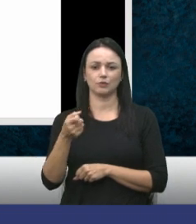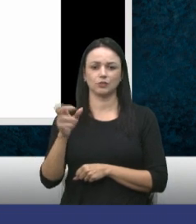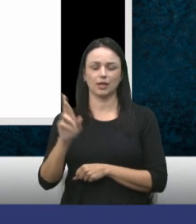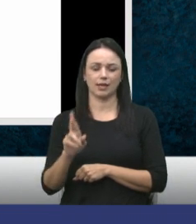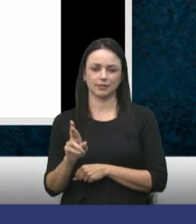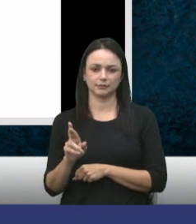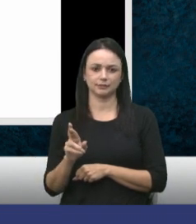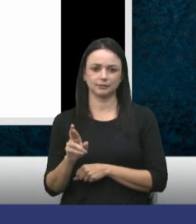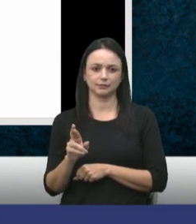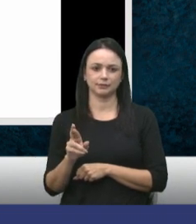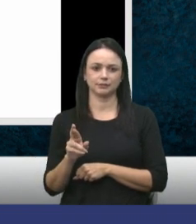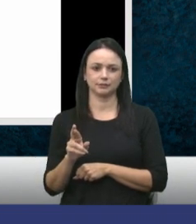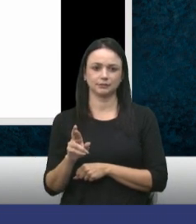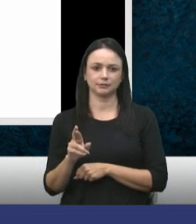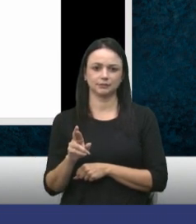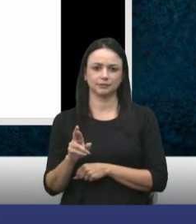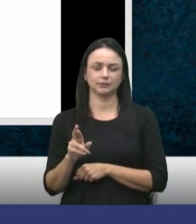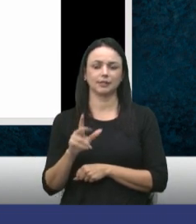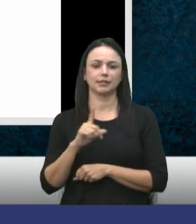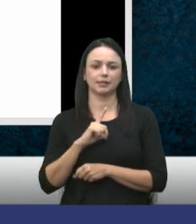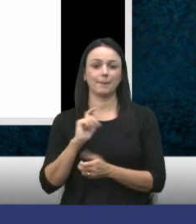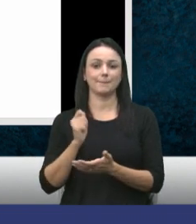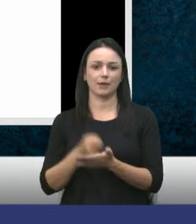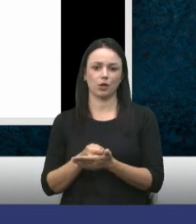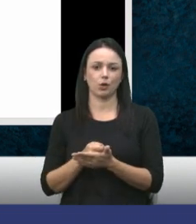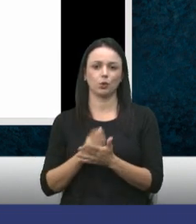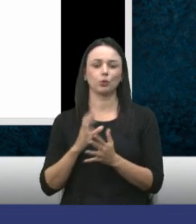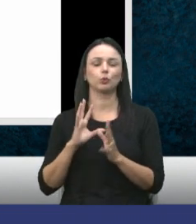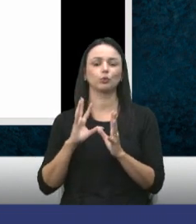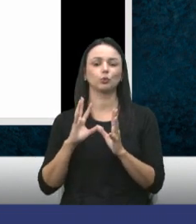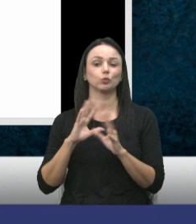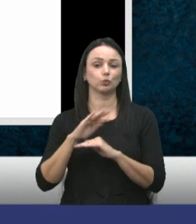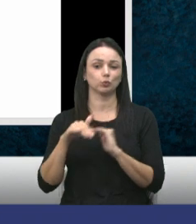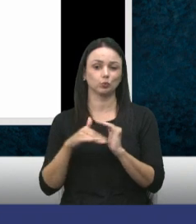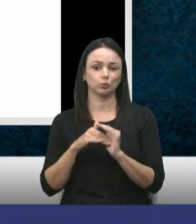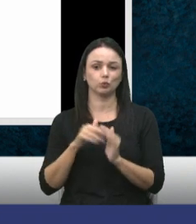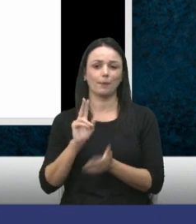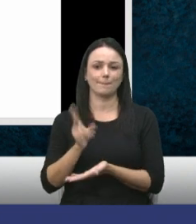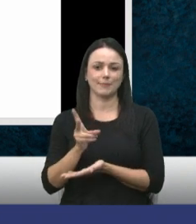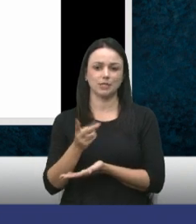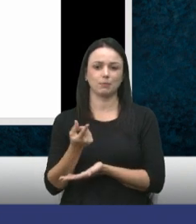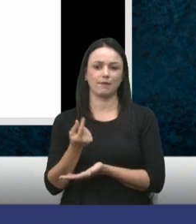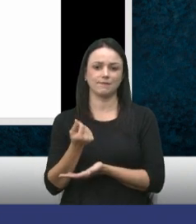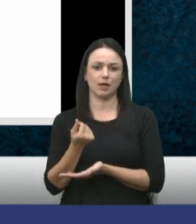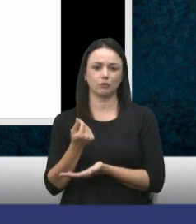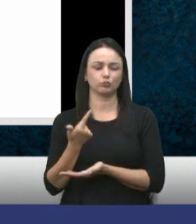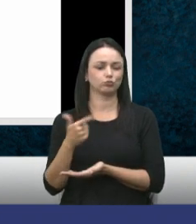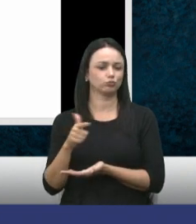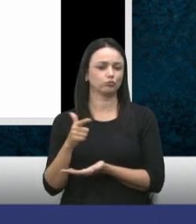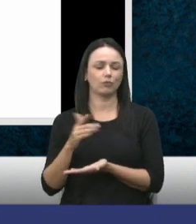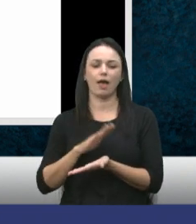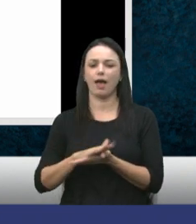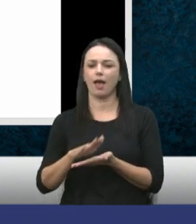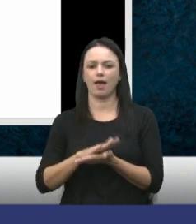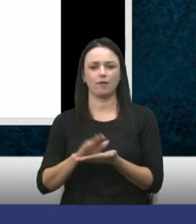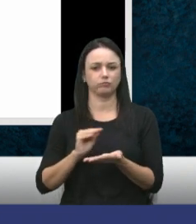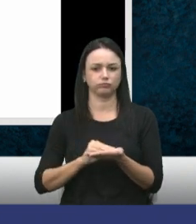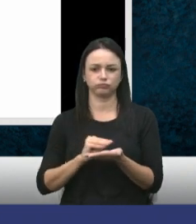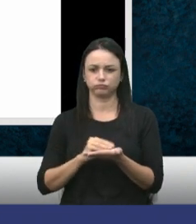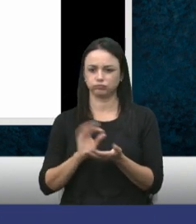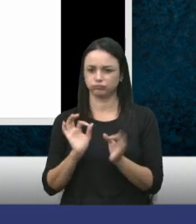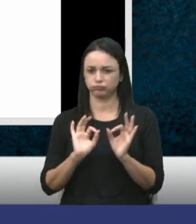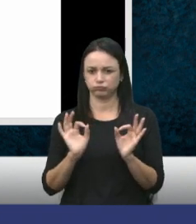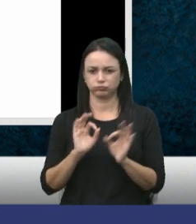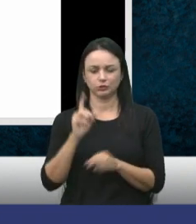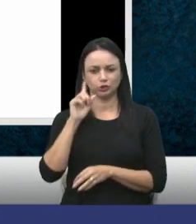13.820, tendo sido pago totalmente o mesmo valor, não tendo saldo de restos a pagar processados em